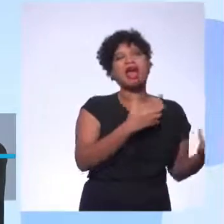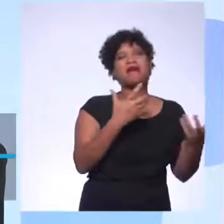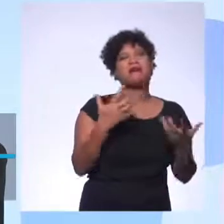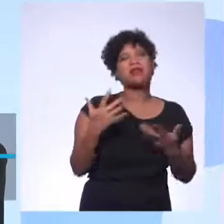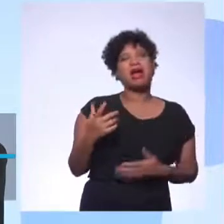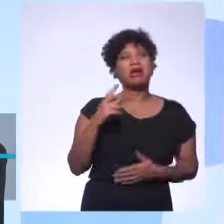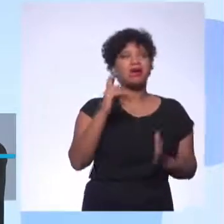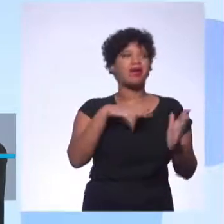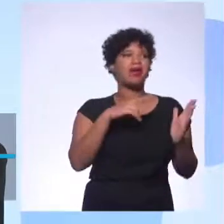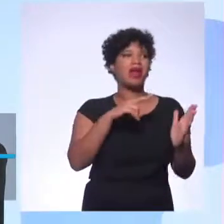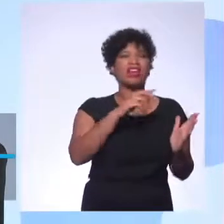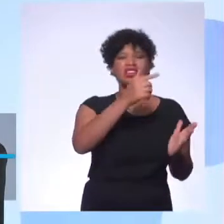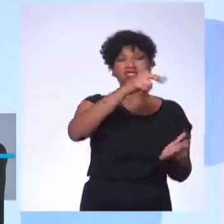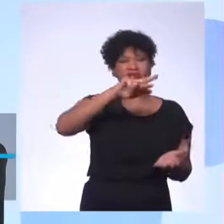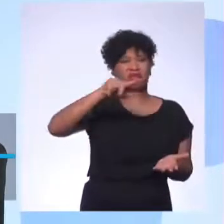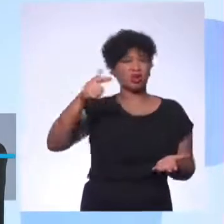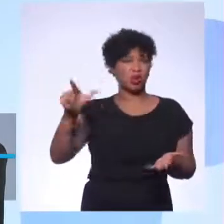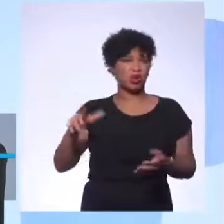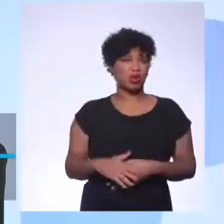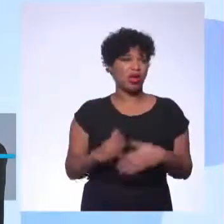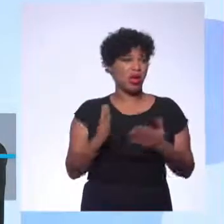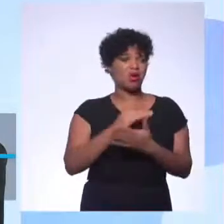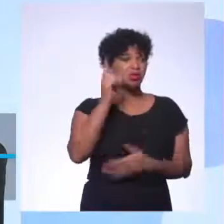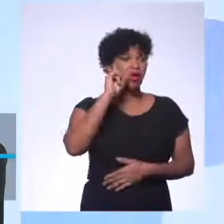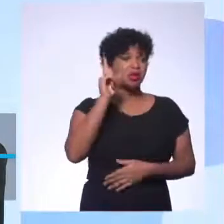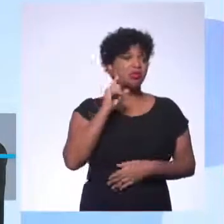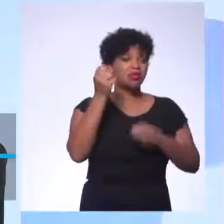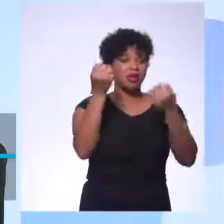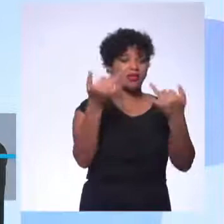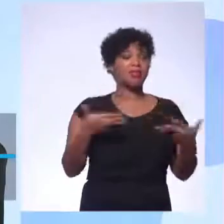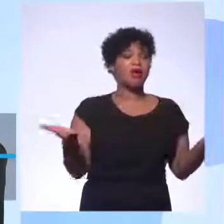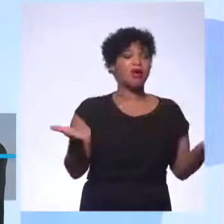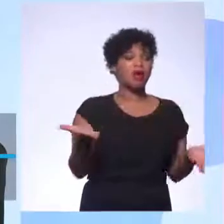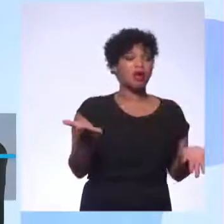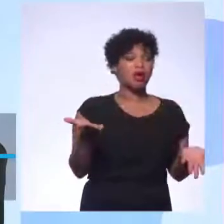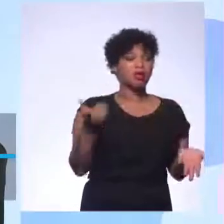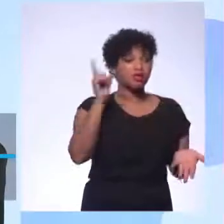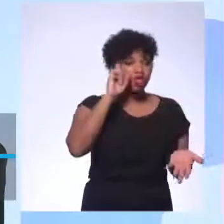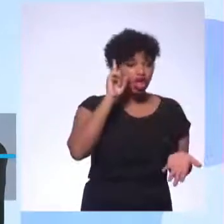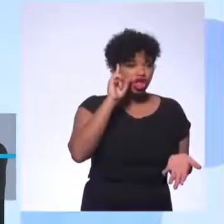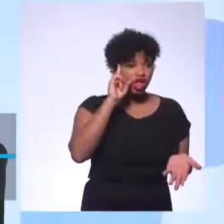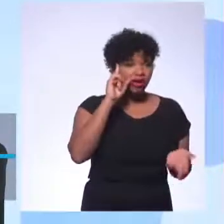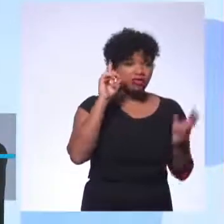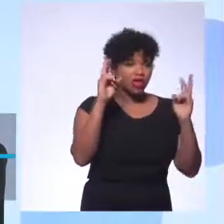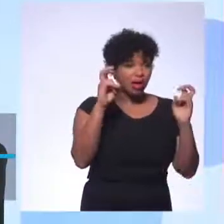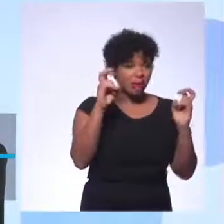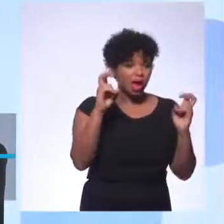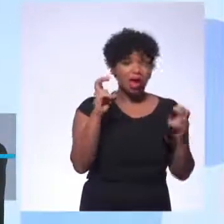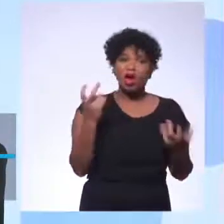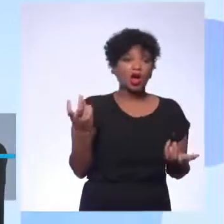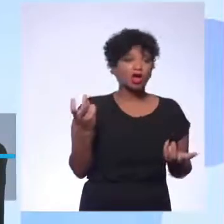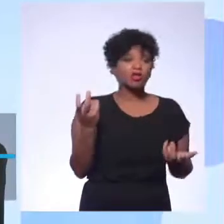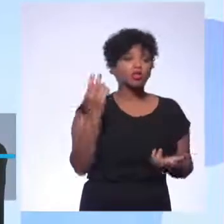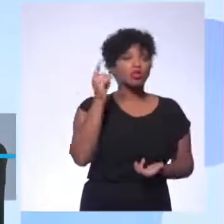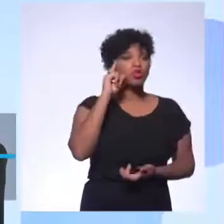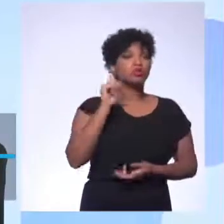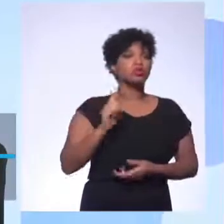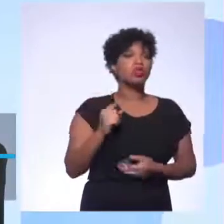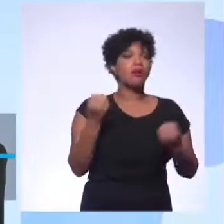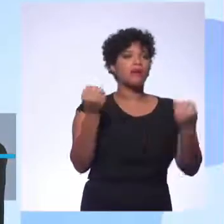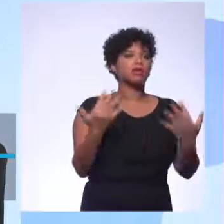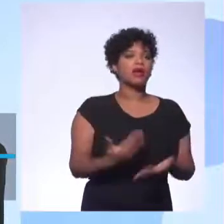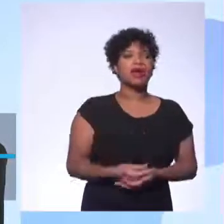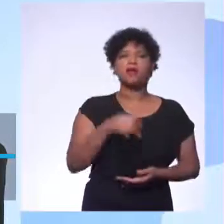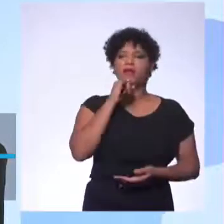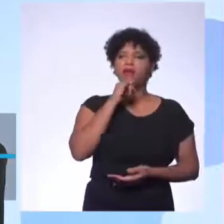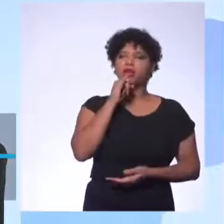que não sabe exatamente explicar sobre assuntos que estão ocorrendo no dia a dia, no momento que a gente está, né? Quando a gente pergunta sobre algumas pautas